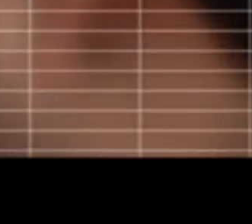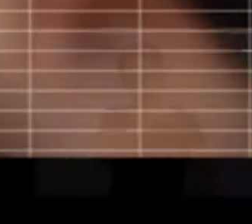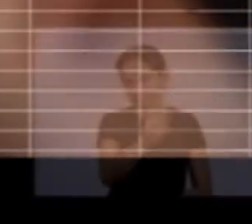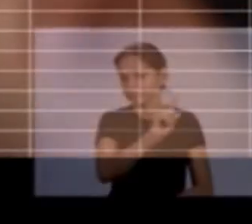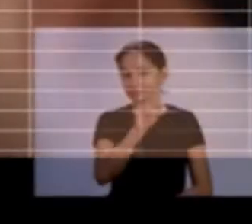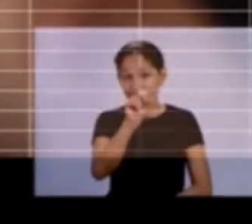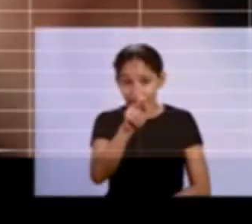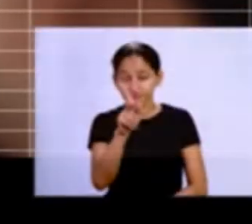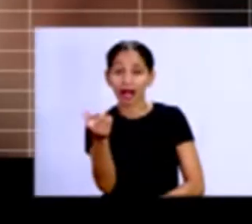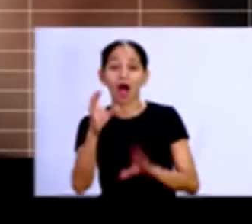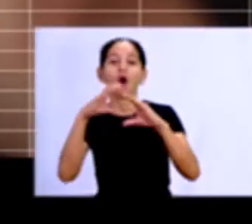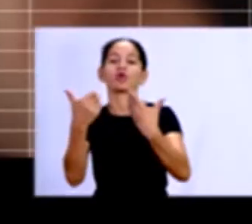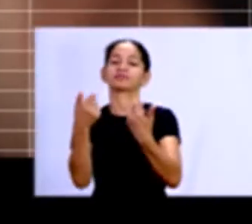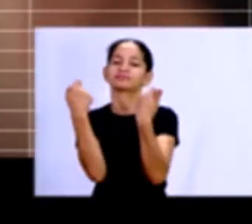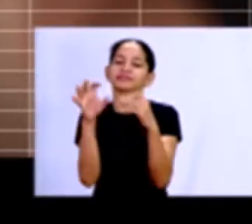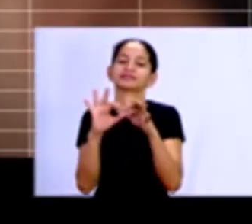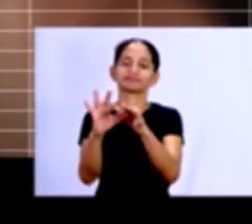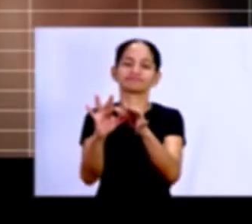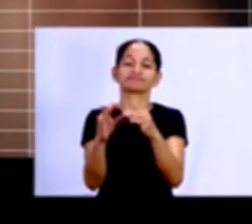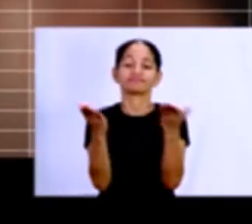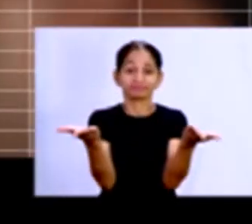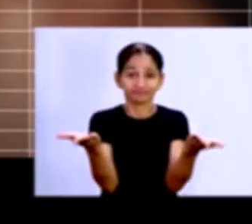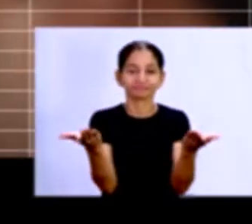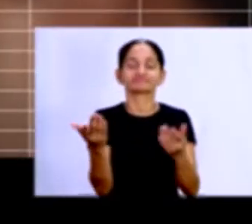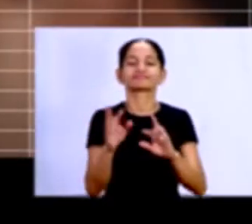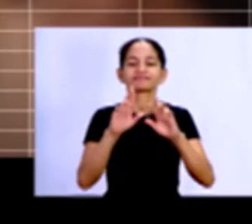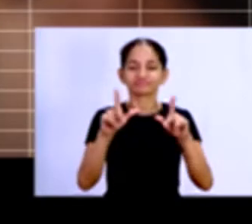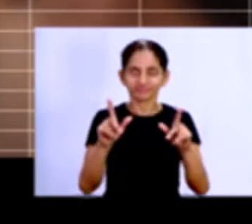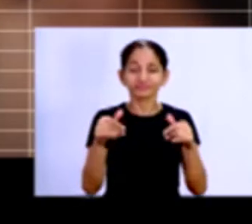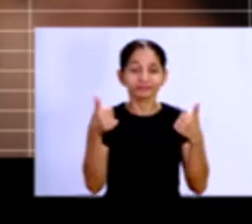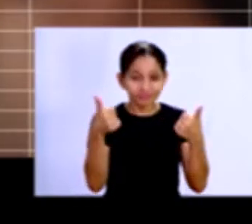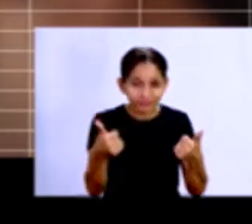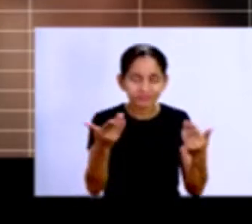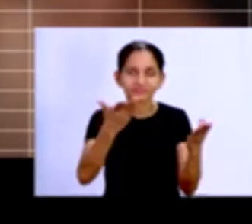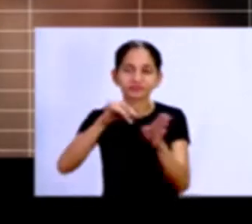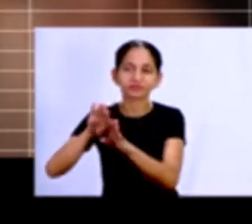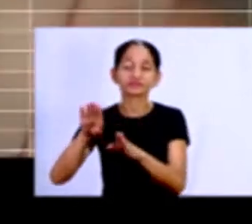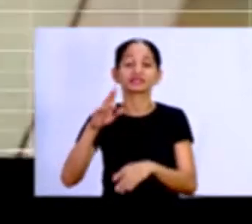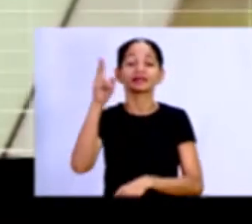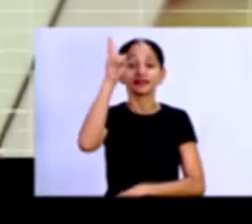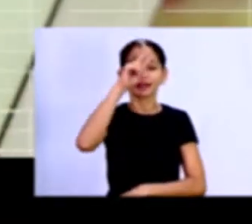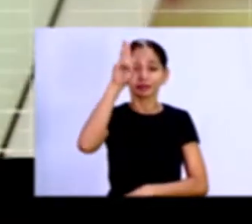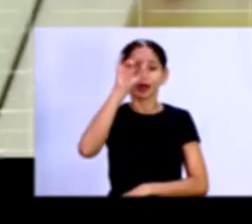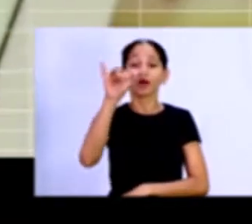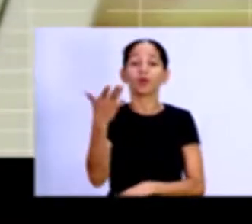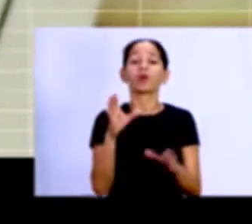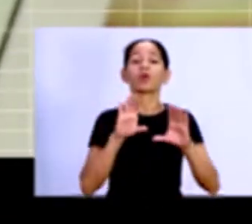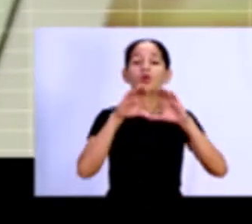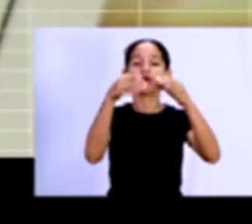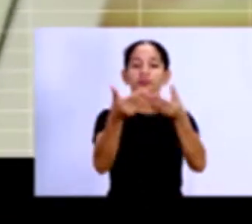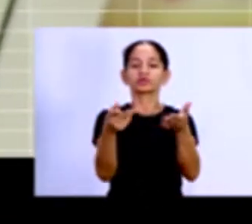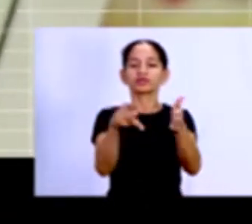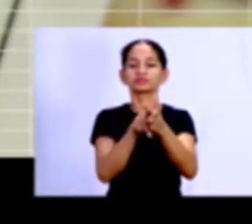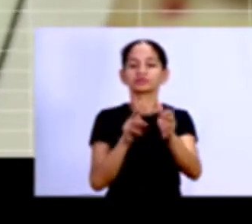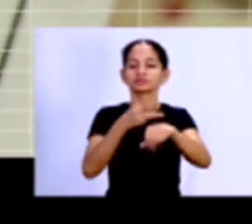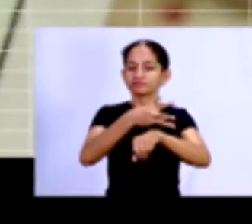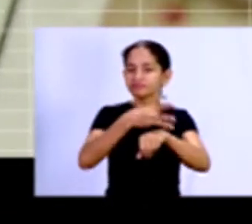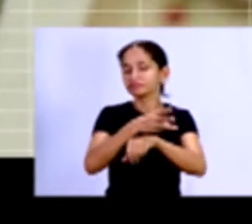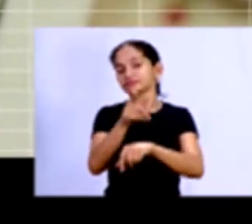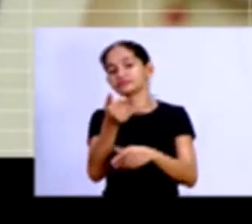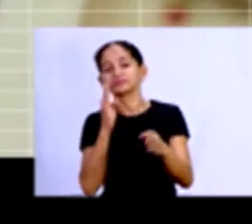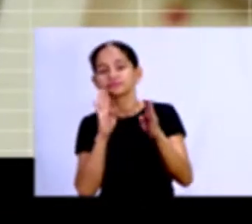para falarmos sobre comunidade nos dias de hoje, temos de lembrar das comunidades virtuais de aprendizagem, tão utilizadas